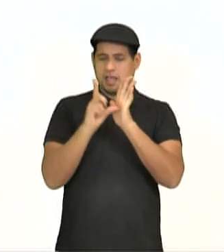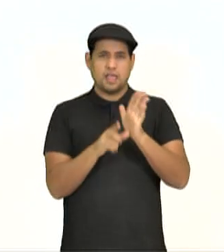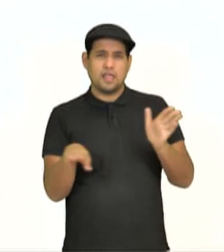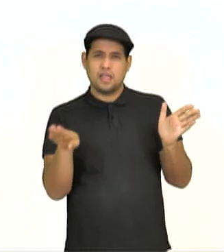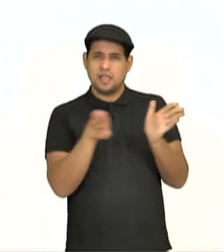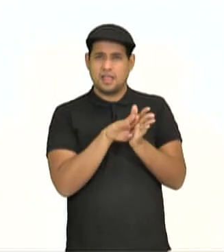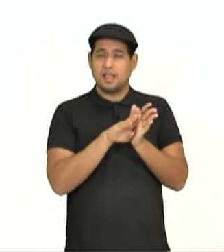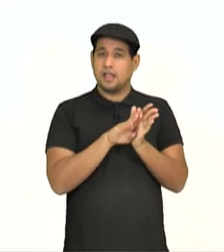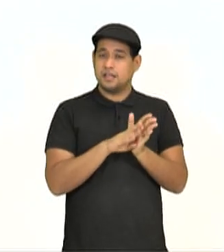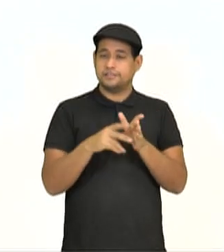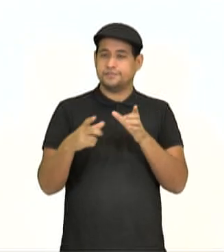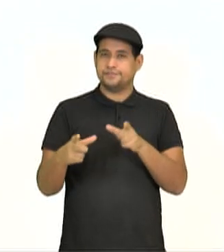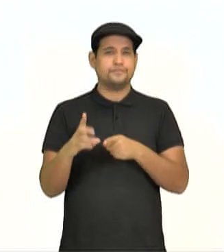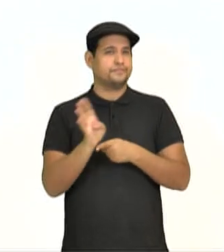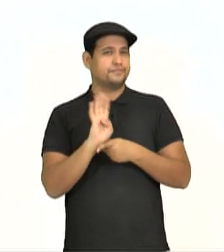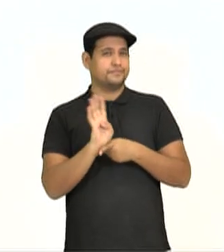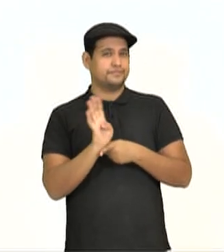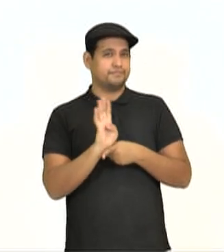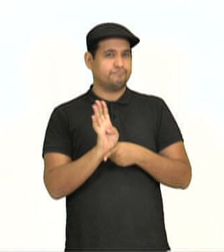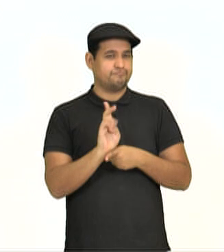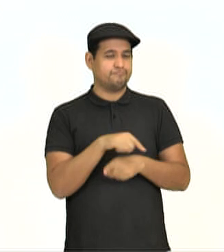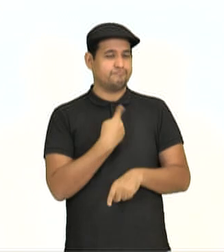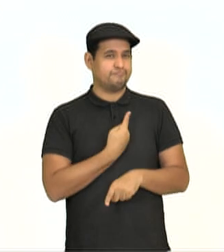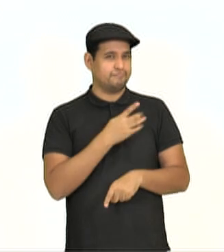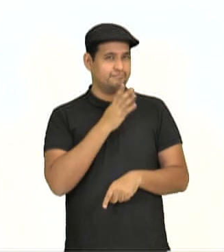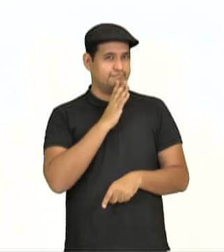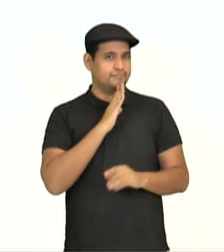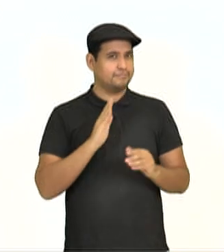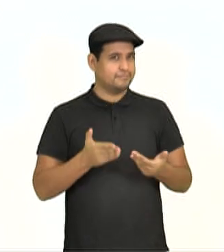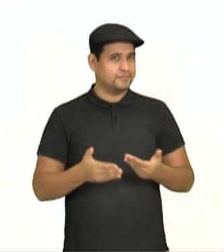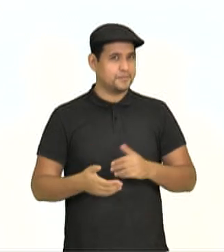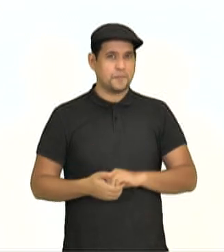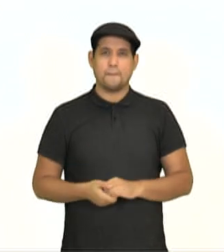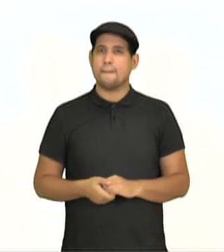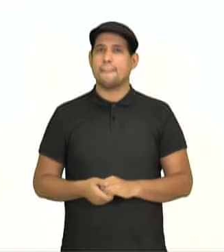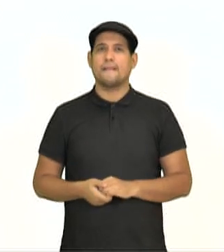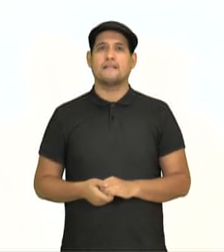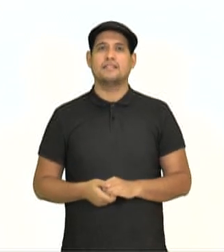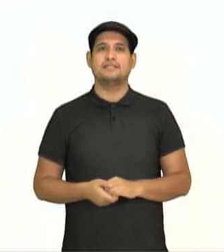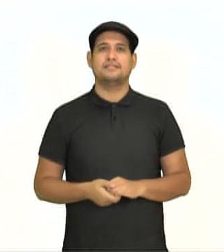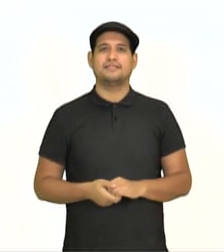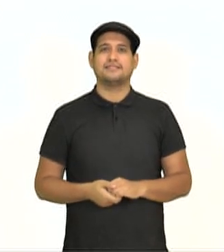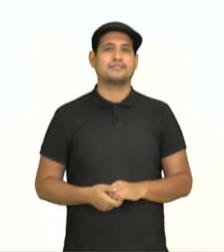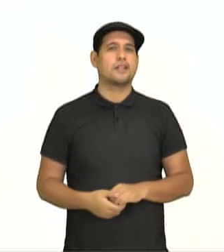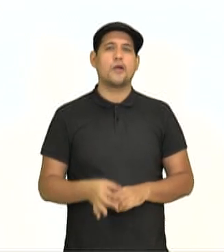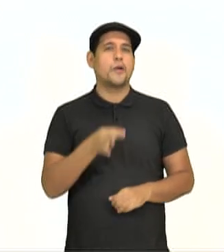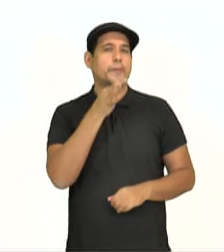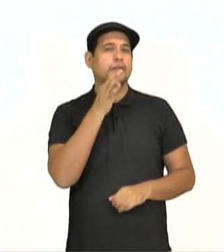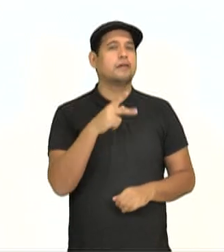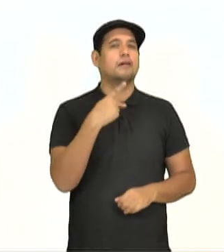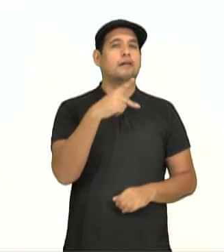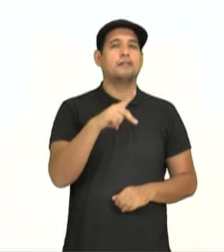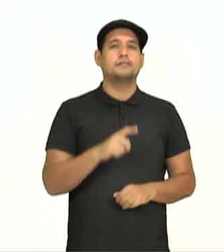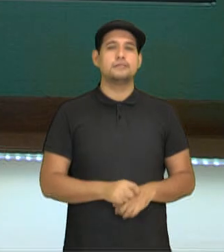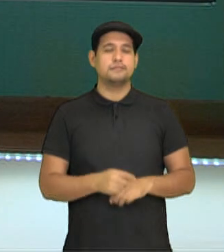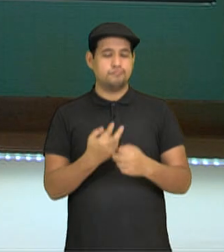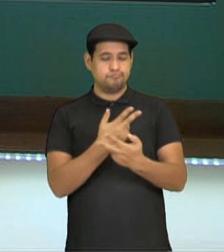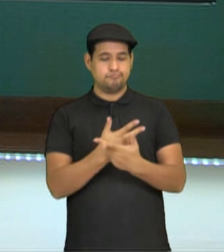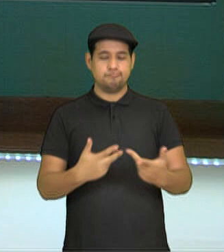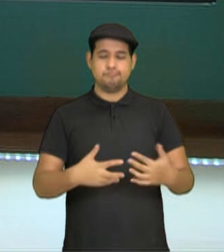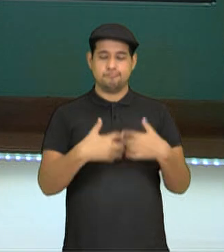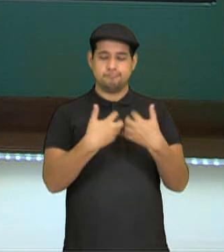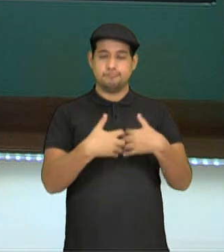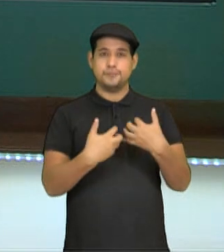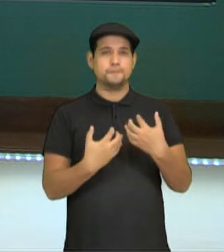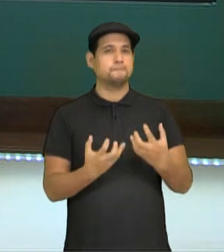ao formato do cinema como conhecemos? O que você achou desses aparelhos? Então